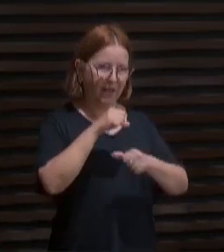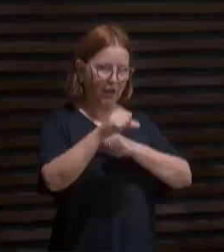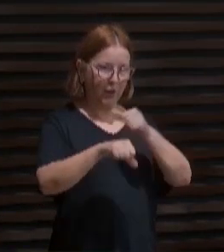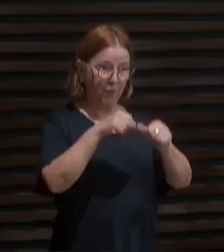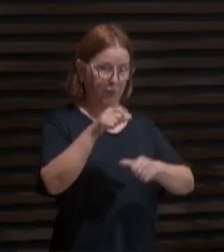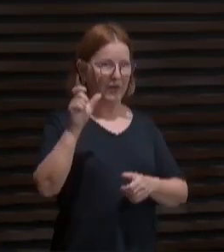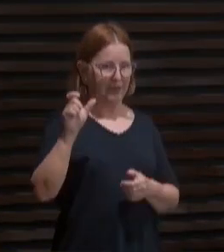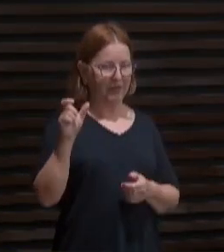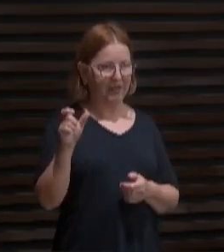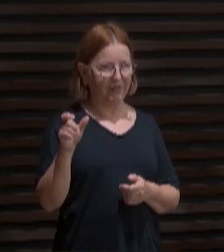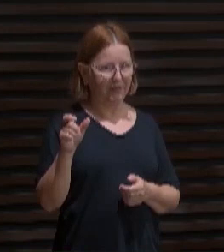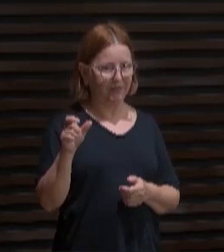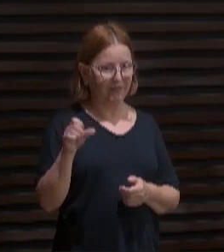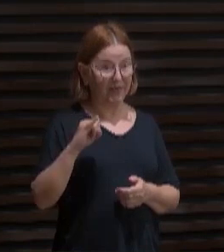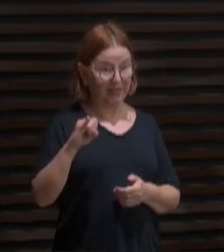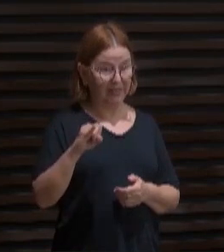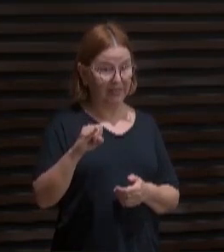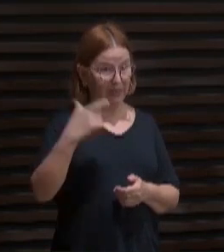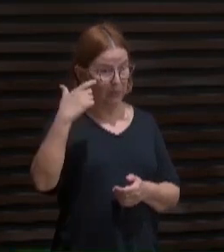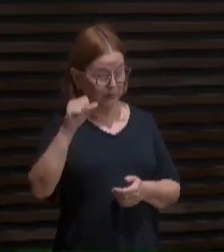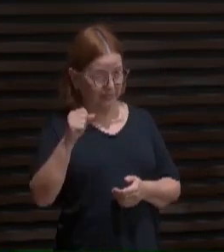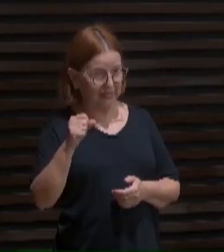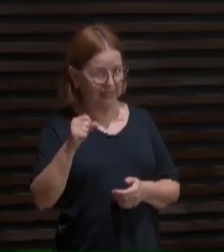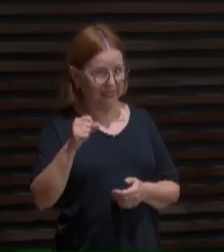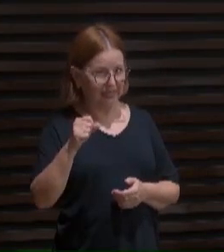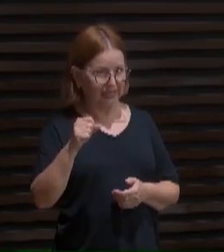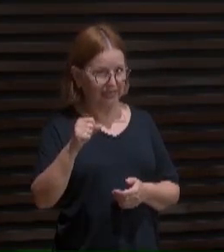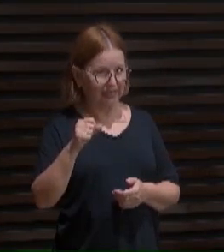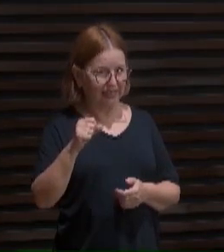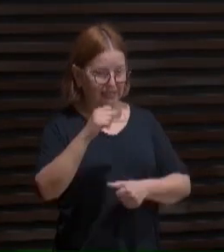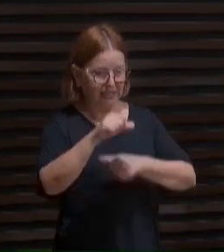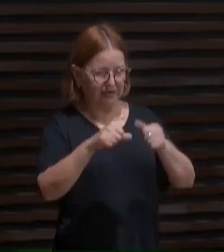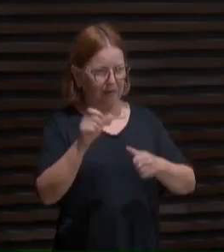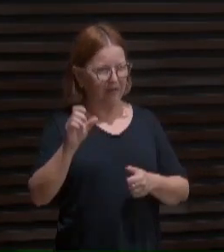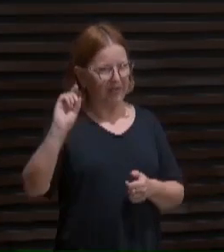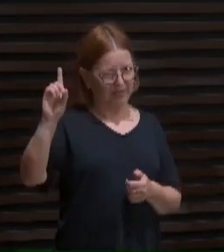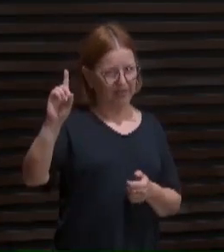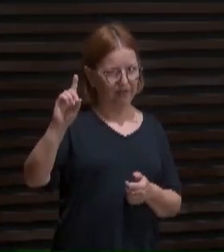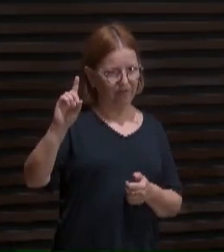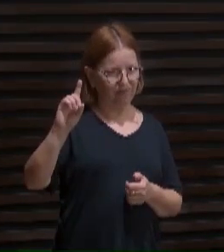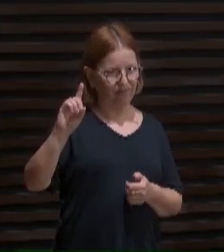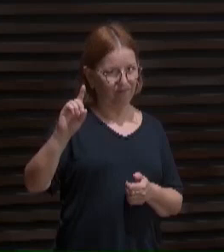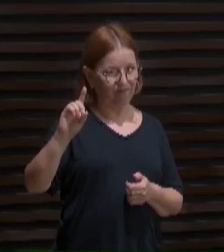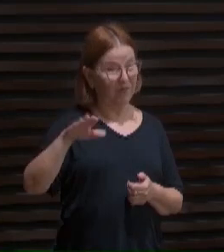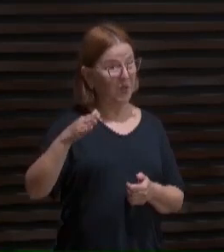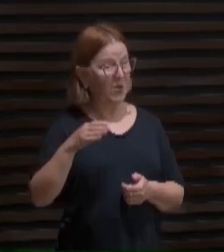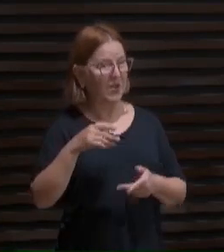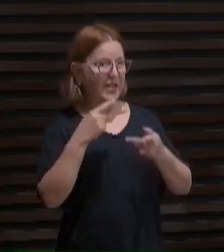tirar a centralidade da palavra de Deus, ou dizer que a palavra de Deus precisa